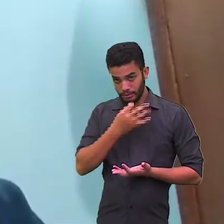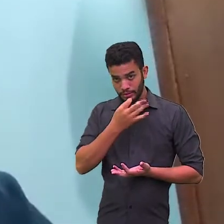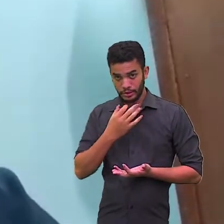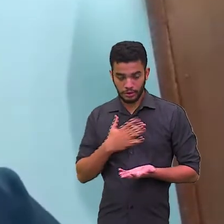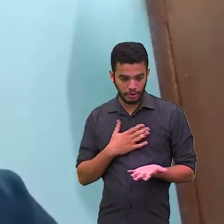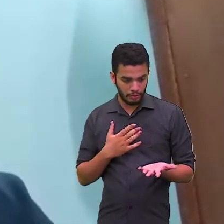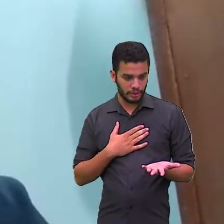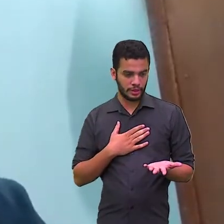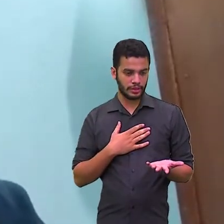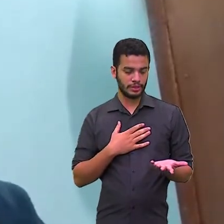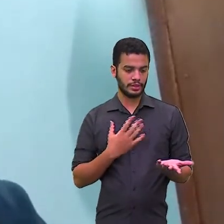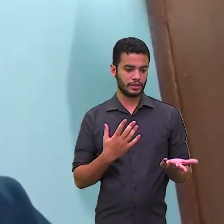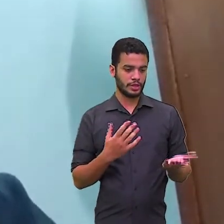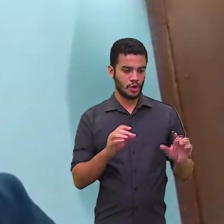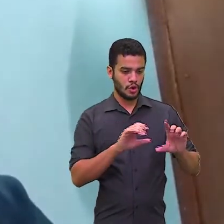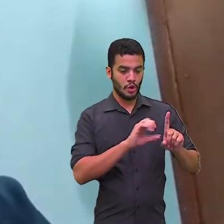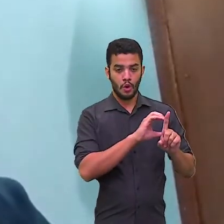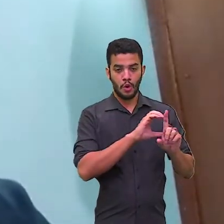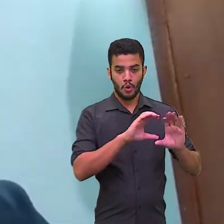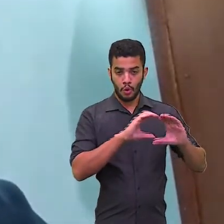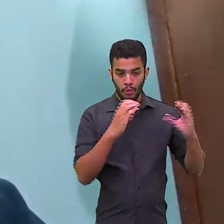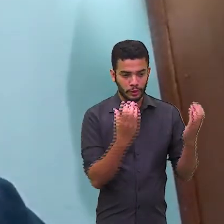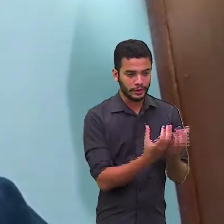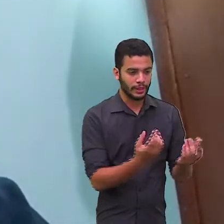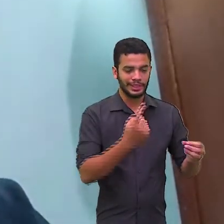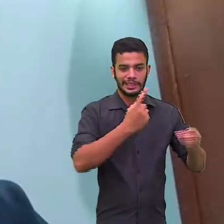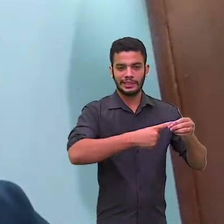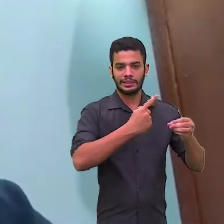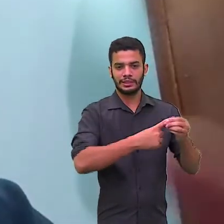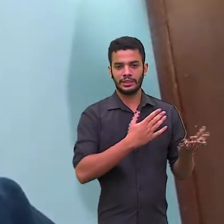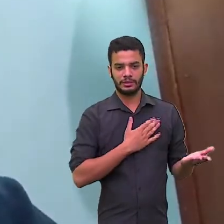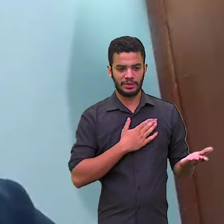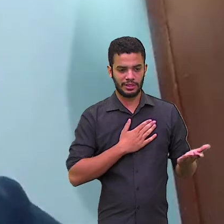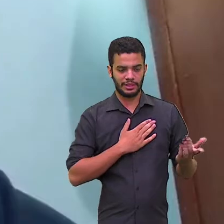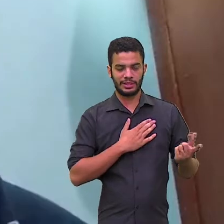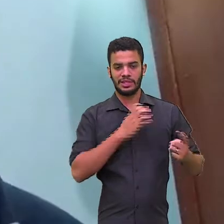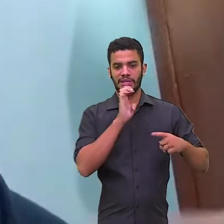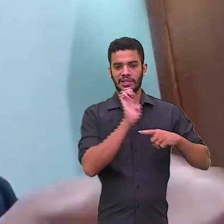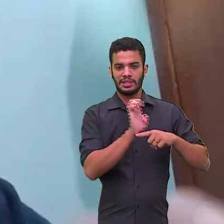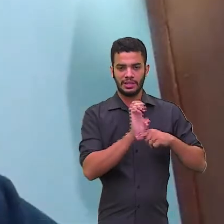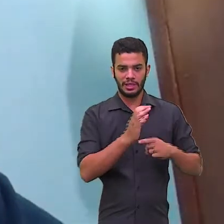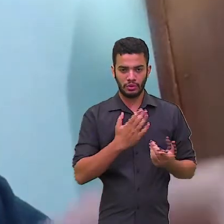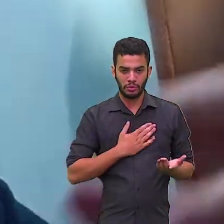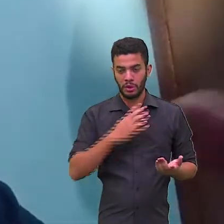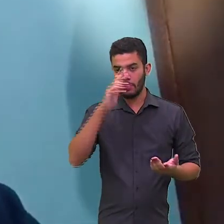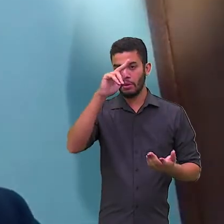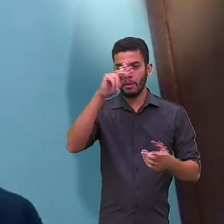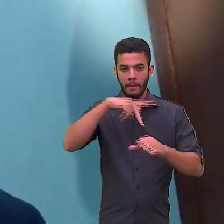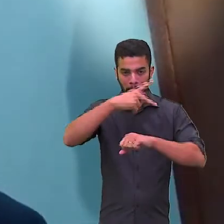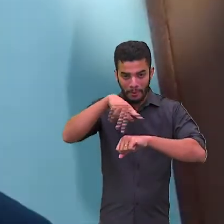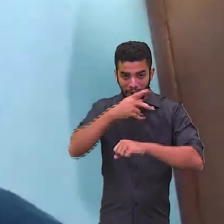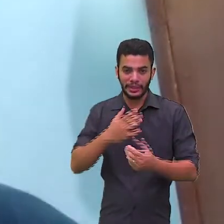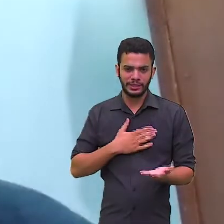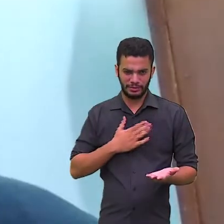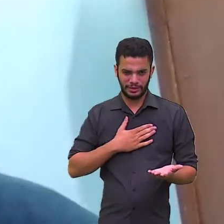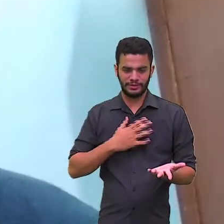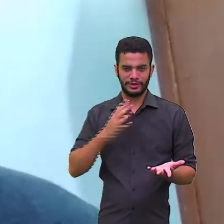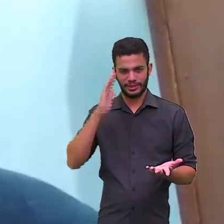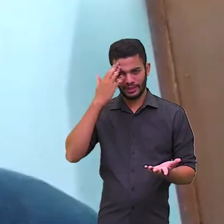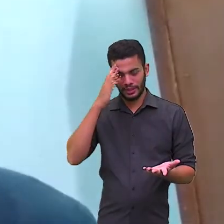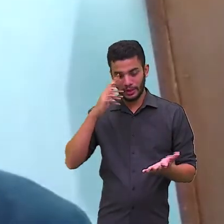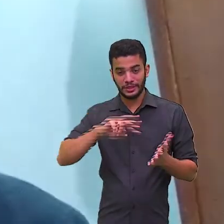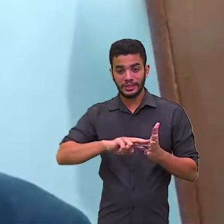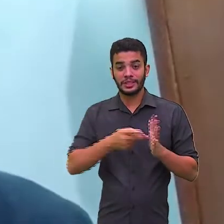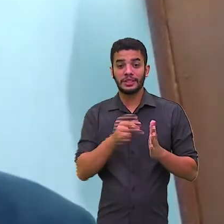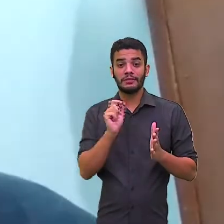mim, a minha comunidade, a minha cidade, o meu estado, o meu país, a gente vai ampliando a quantidade